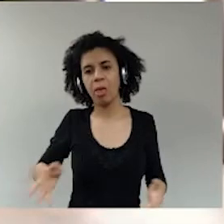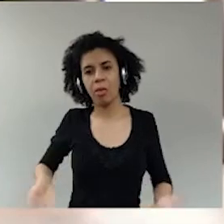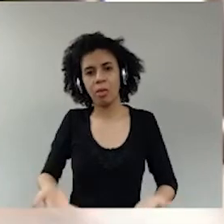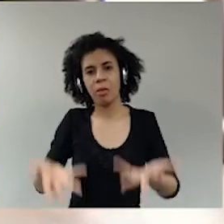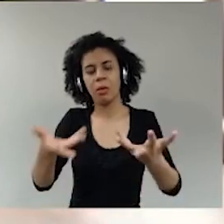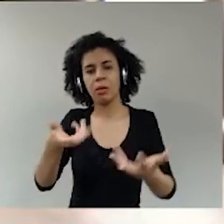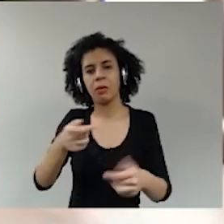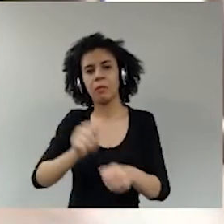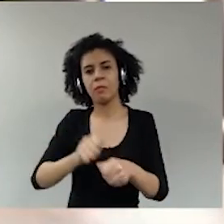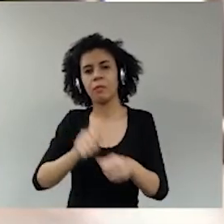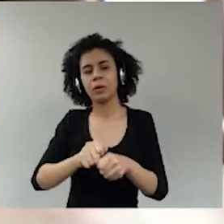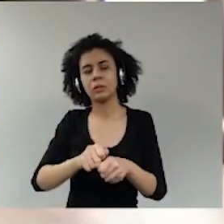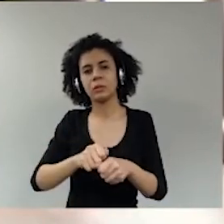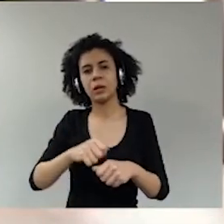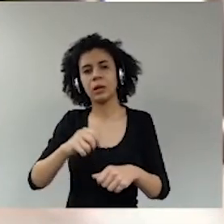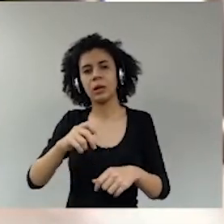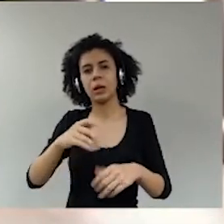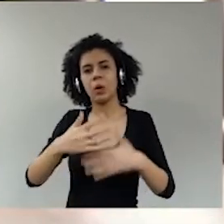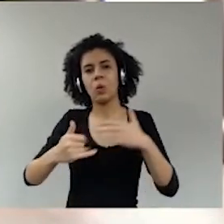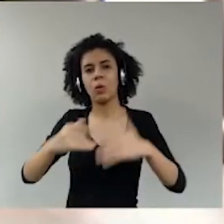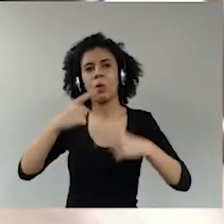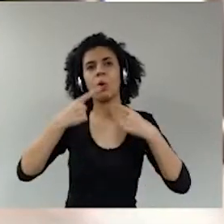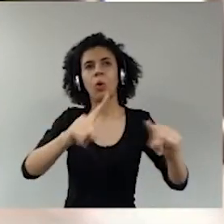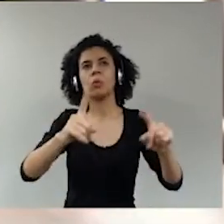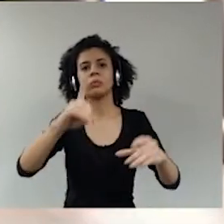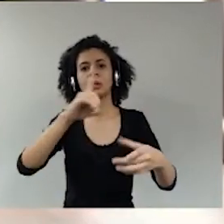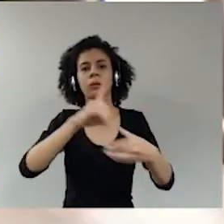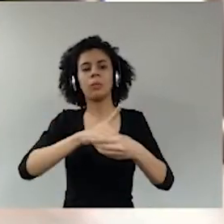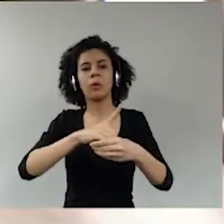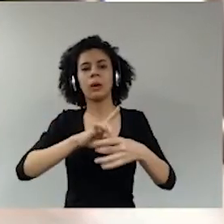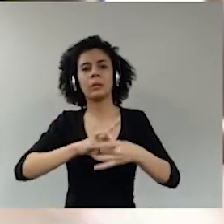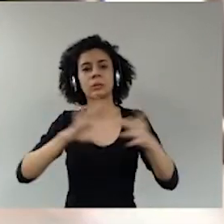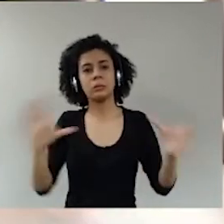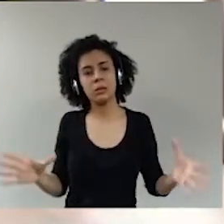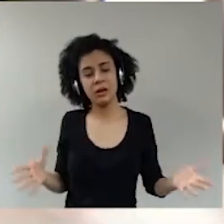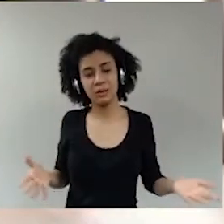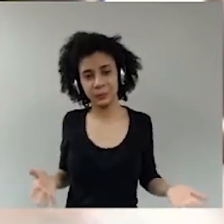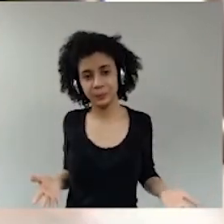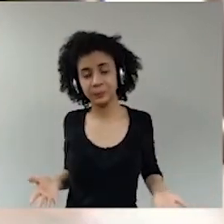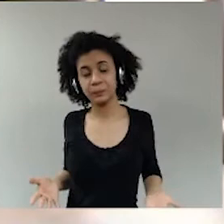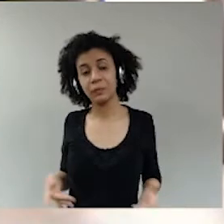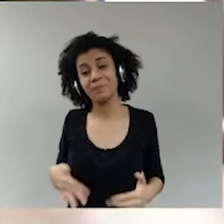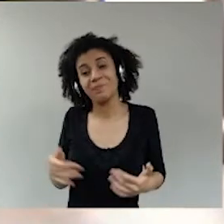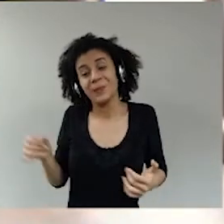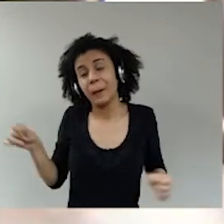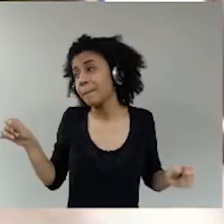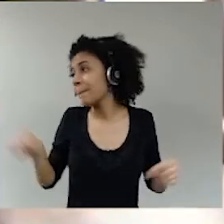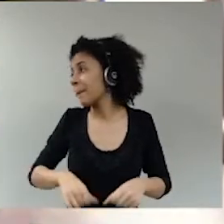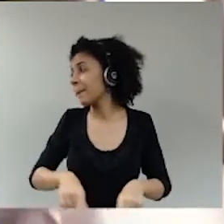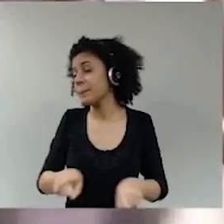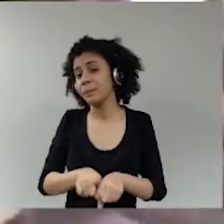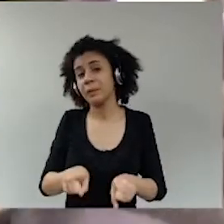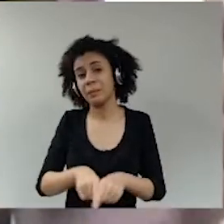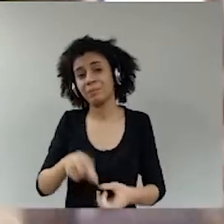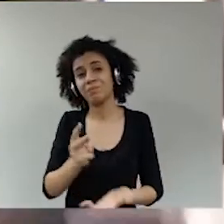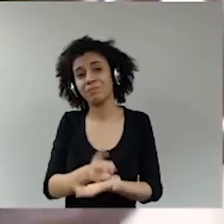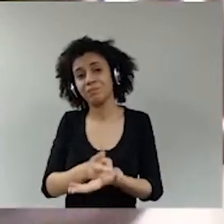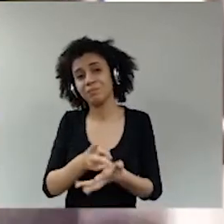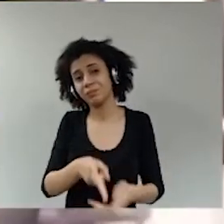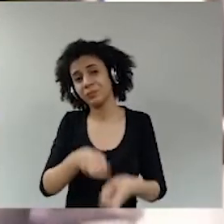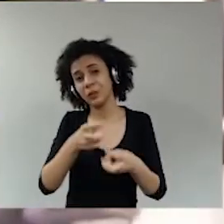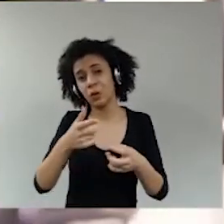praticar atos contra o Estado Democrático de Direito. E o pior, no mesmo viés